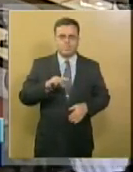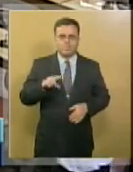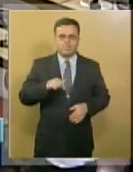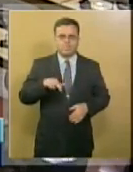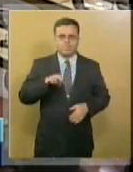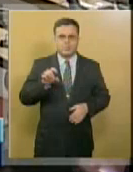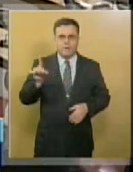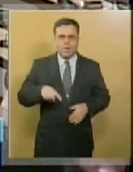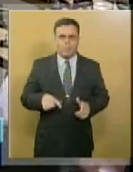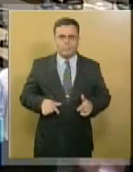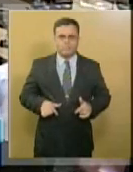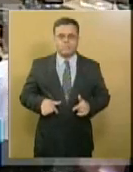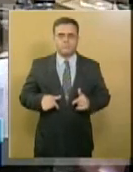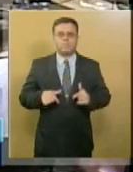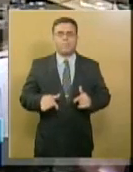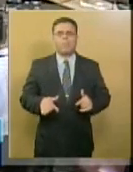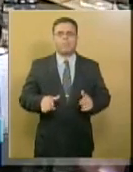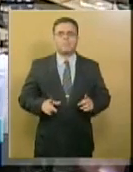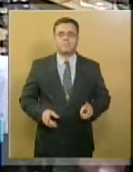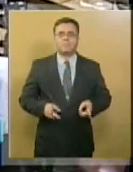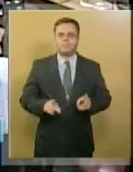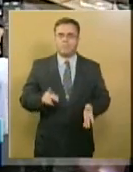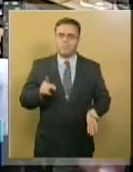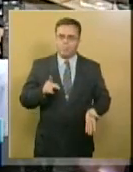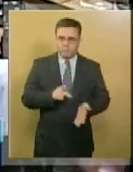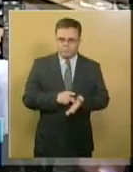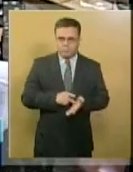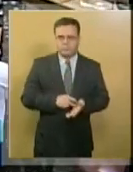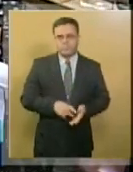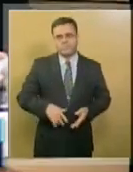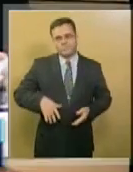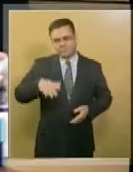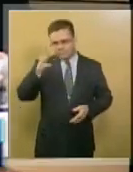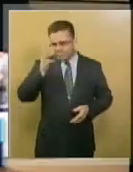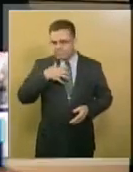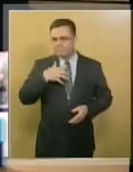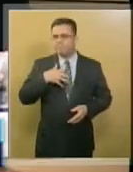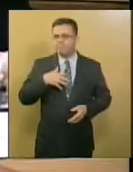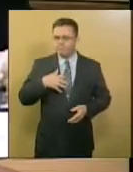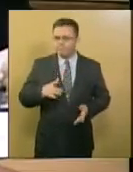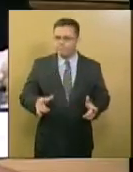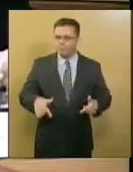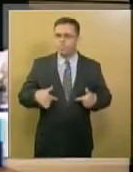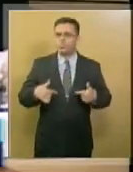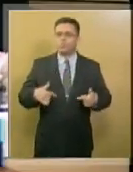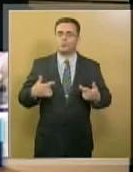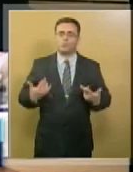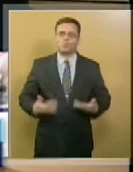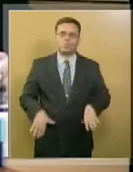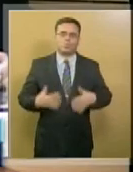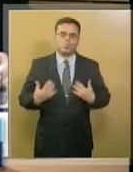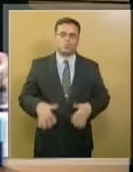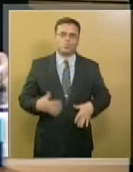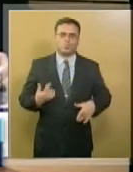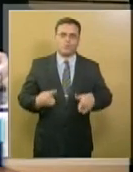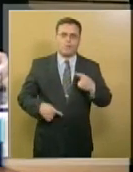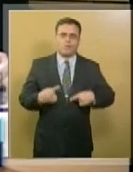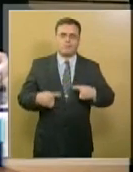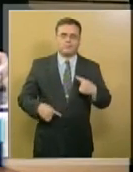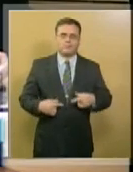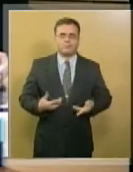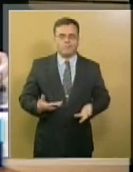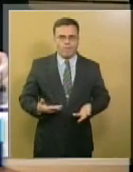pela sua luta, porque realmente é uma luta muito grande. As políticas públicas para animais... e